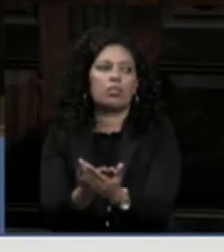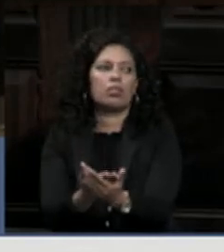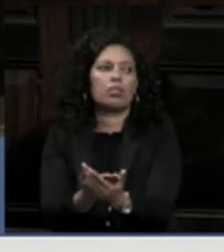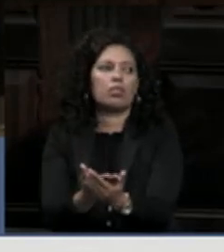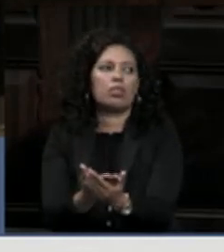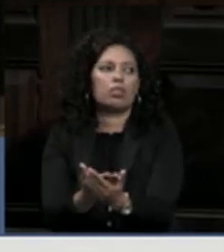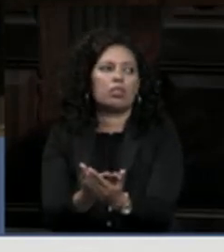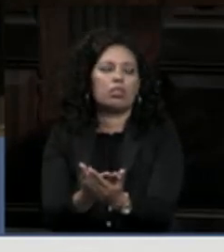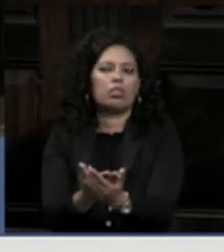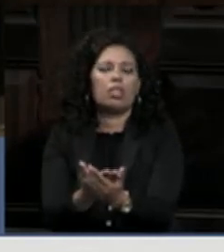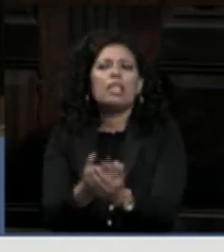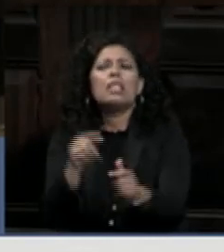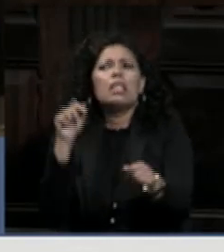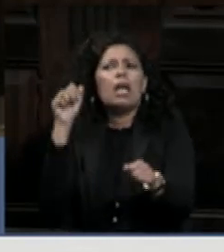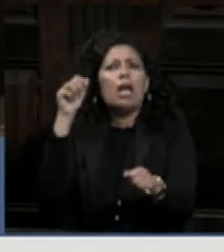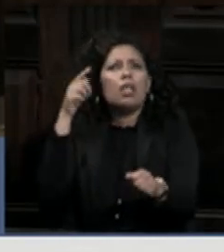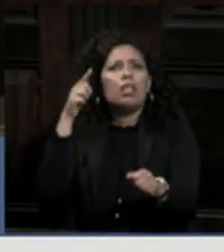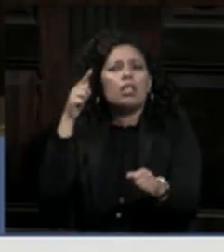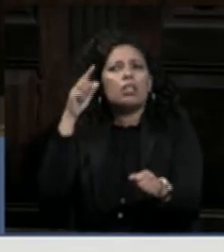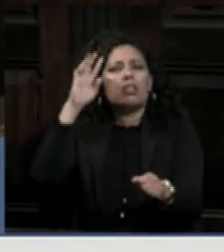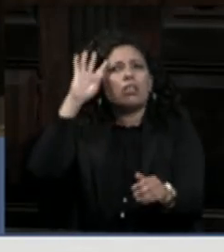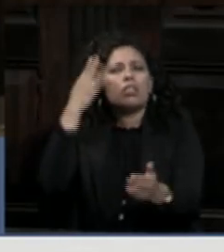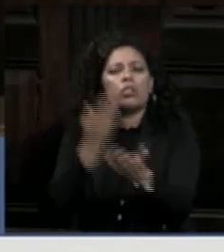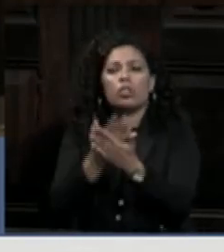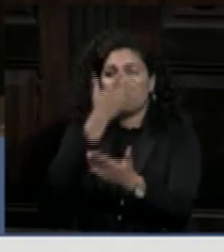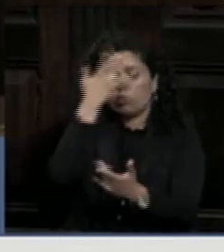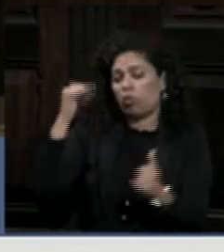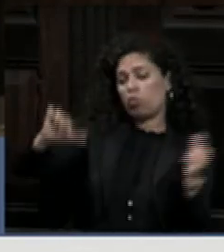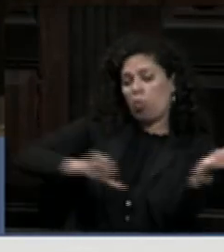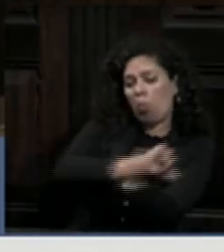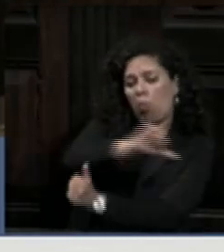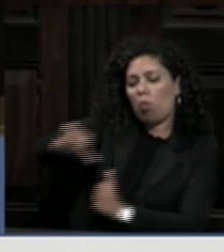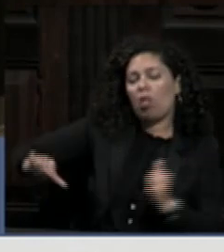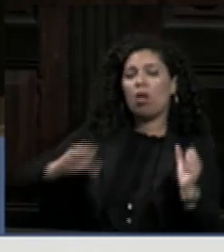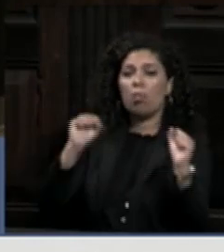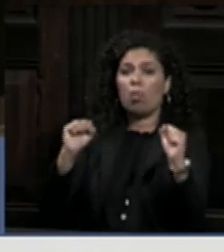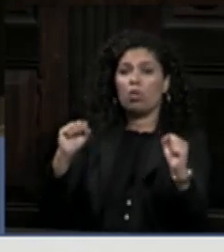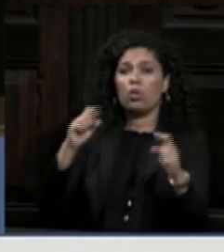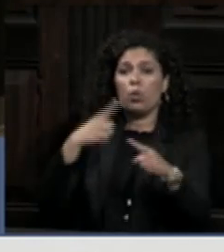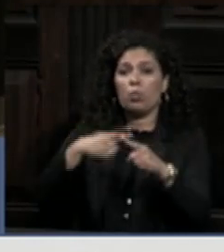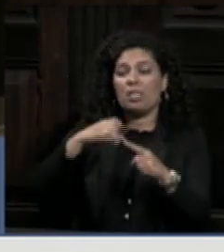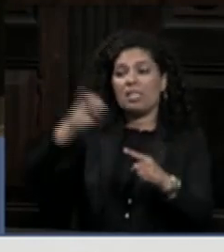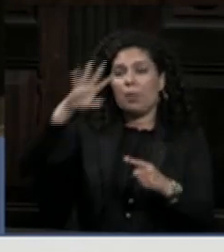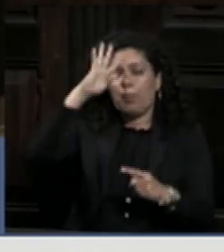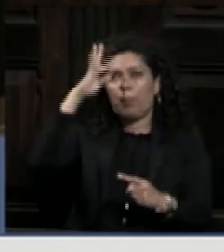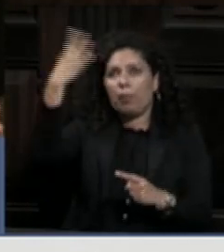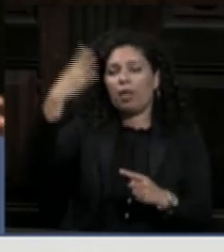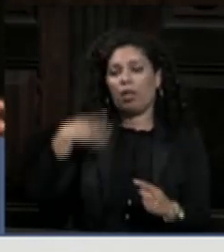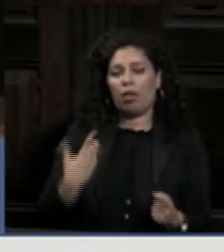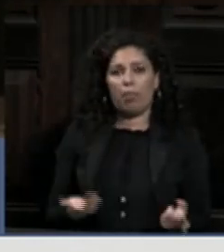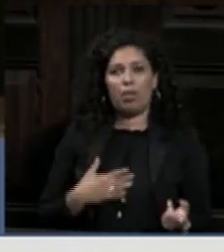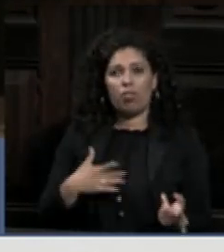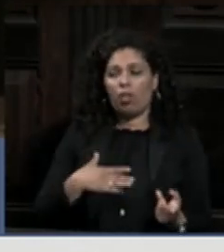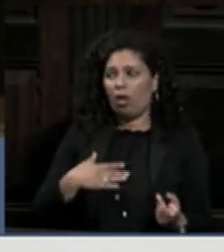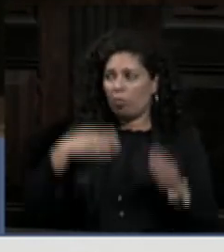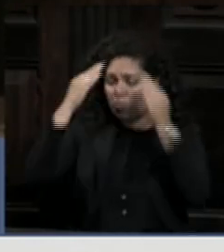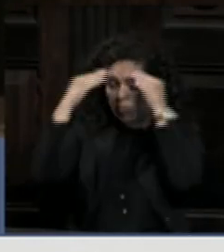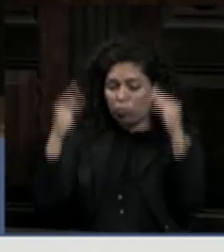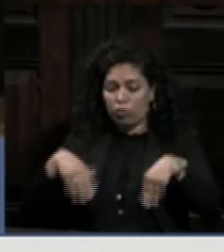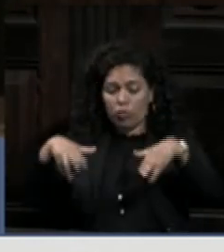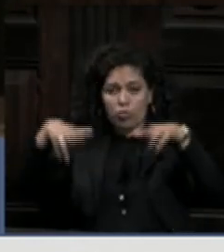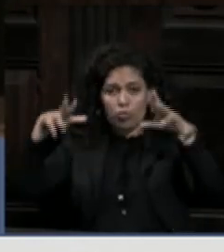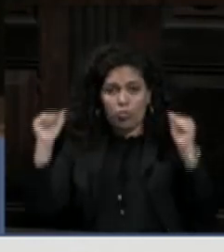nele esperança por ser porque se assim não for nada faz sentido